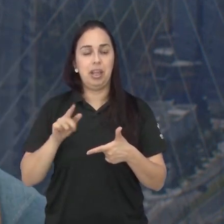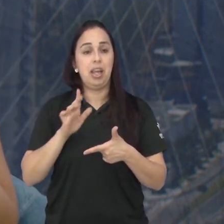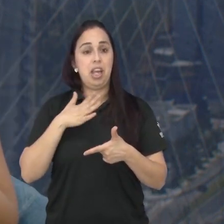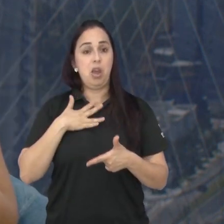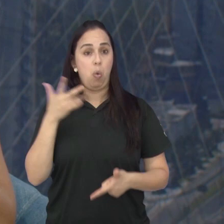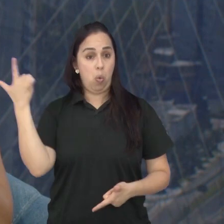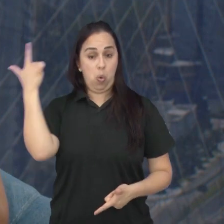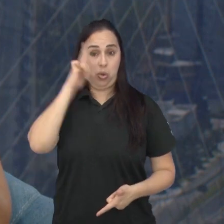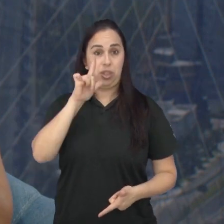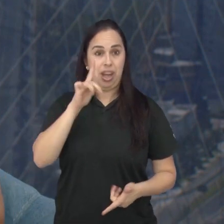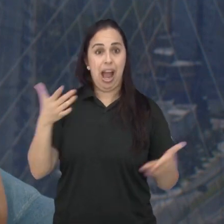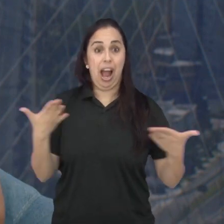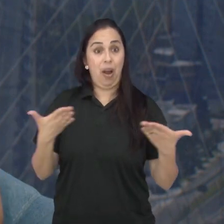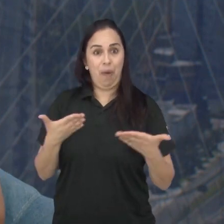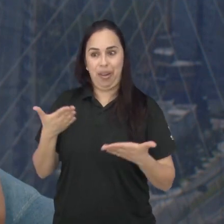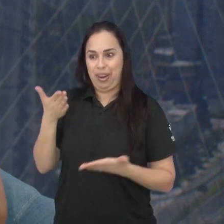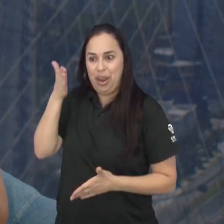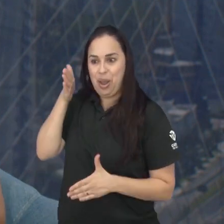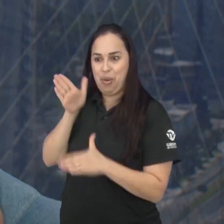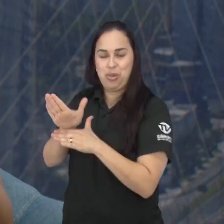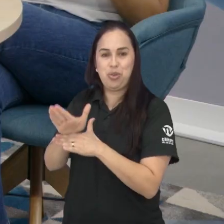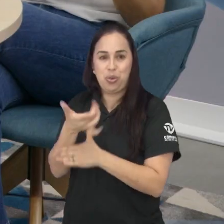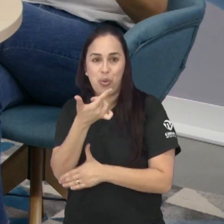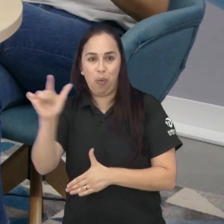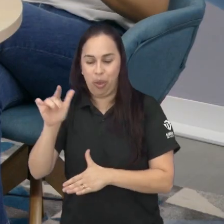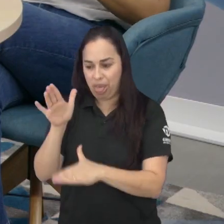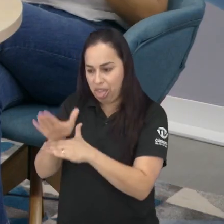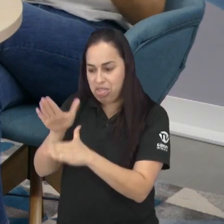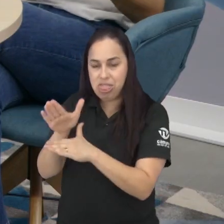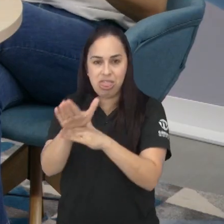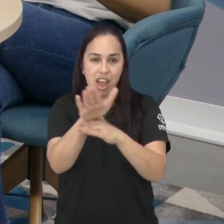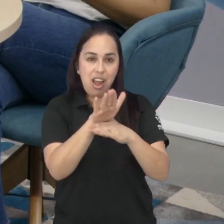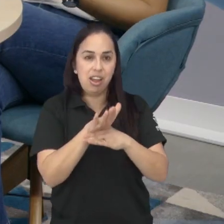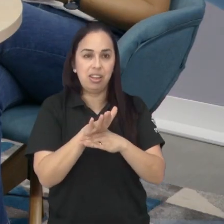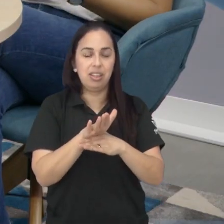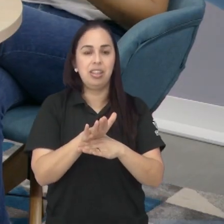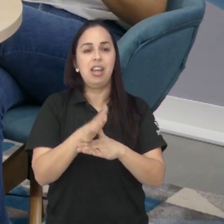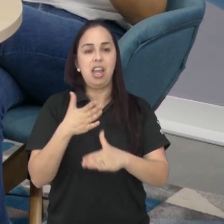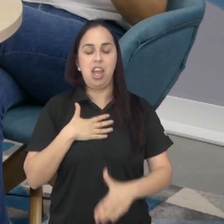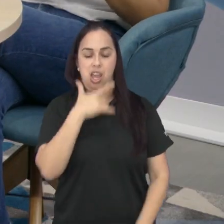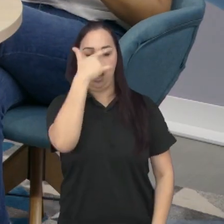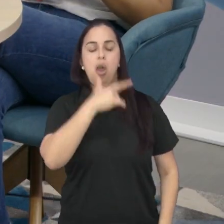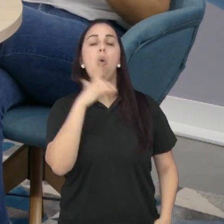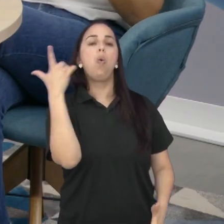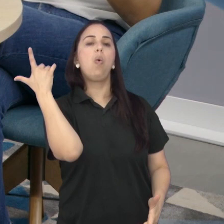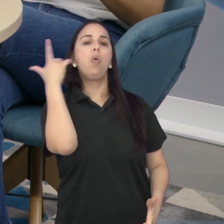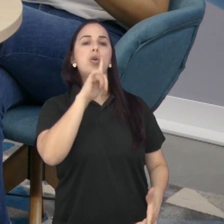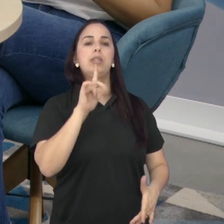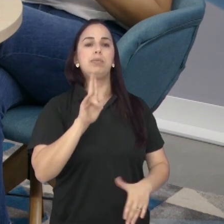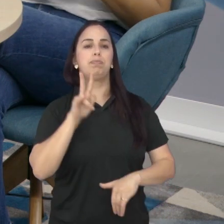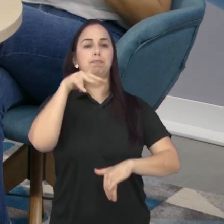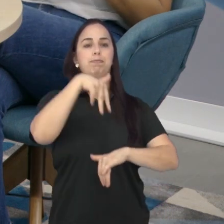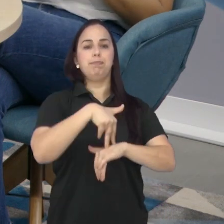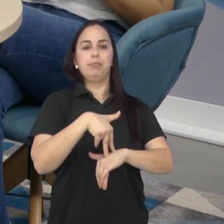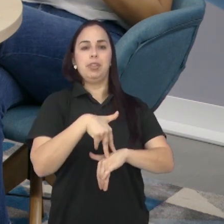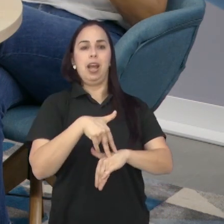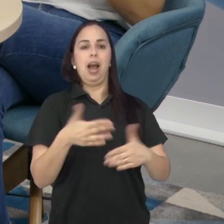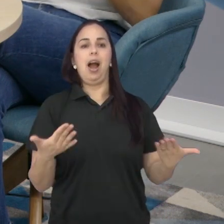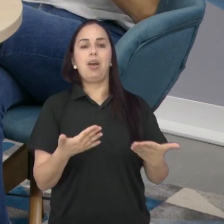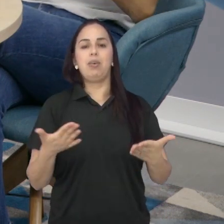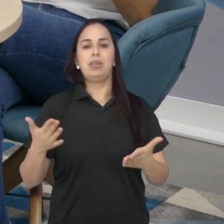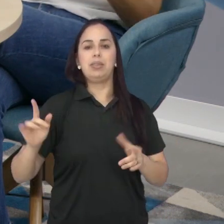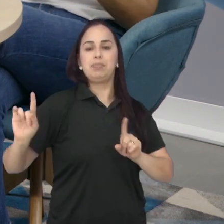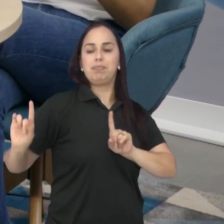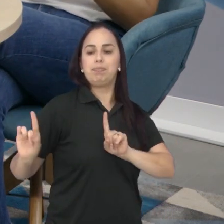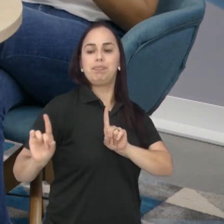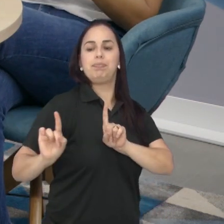puxo outra. Não é? E aí esse movimento do puxar o outro, né, de trazer o outro junto, é